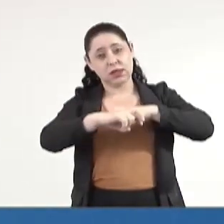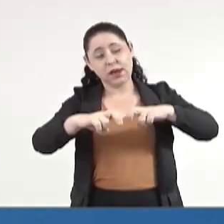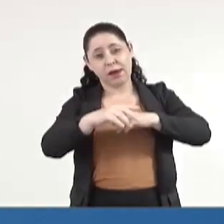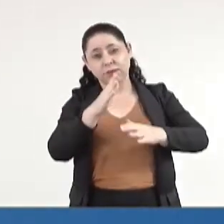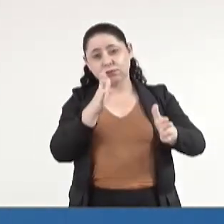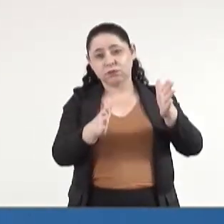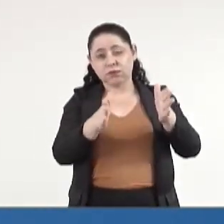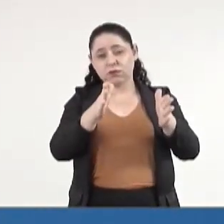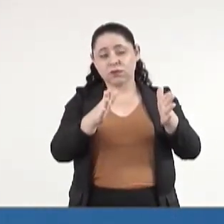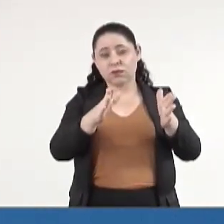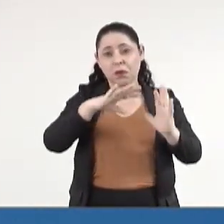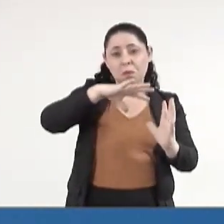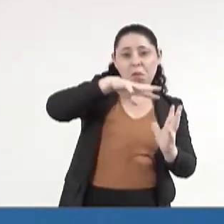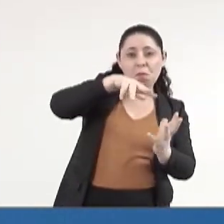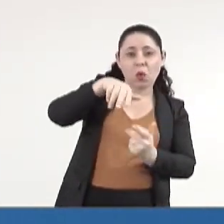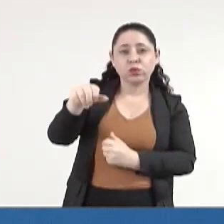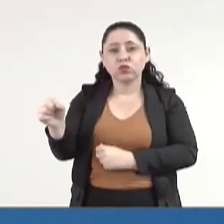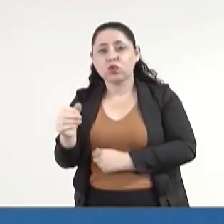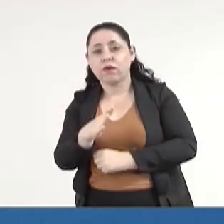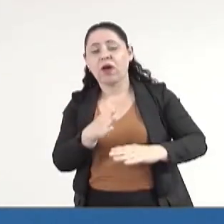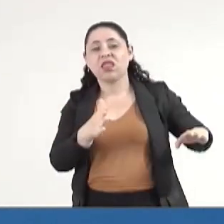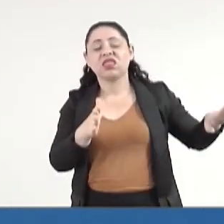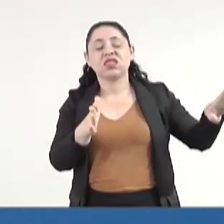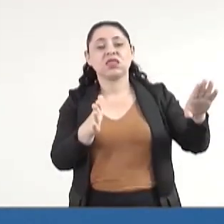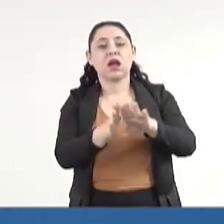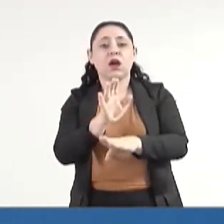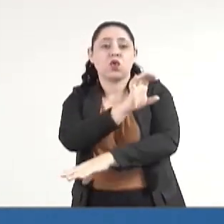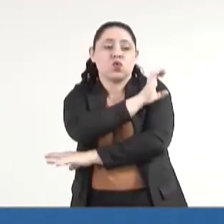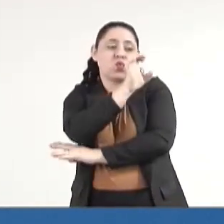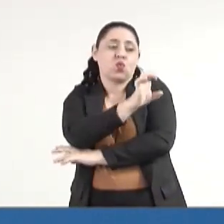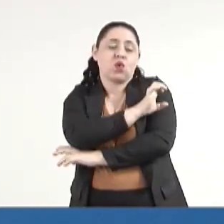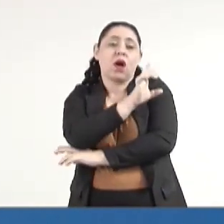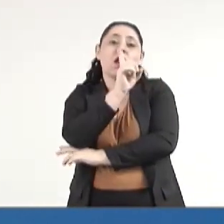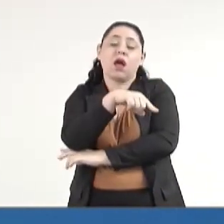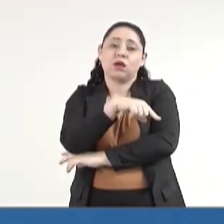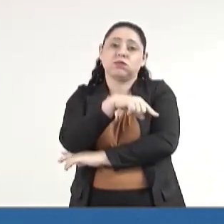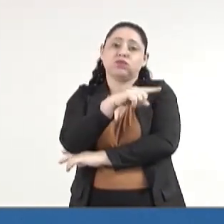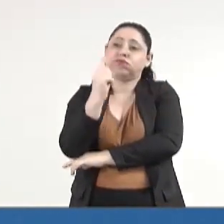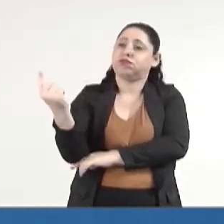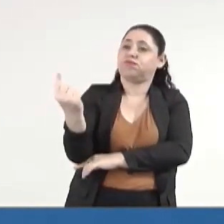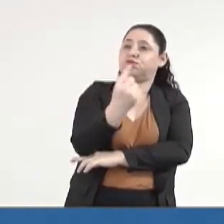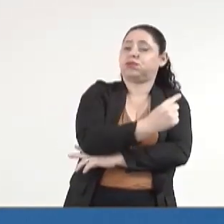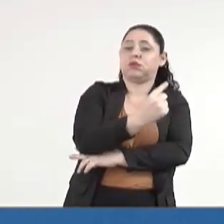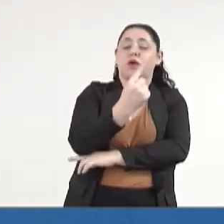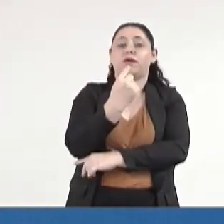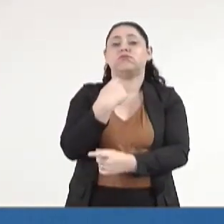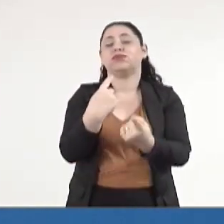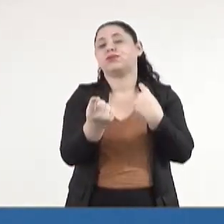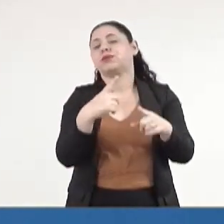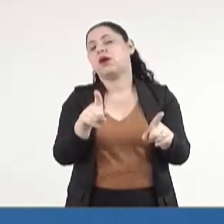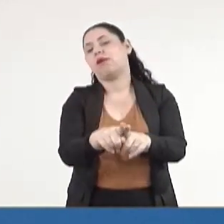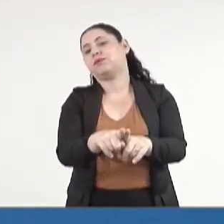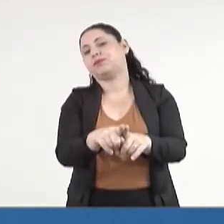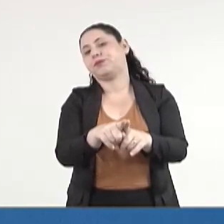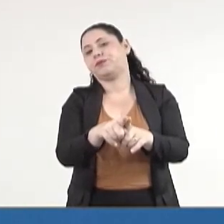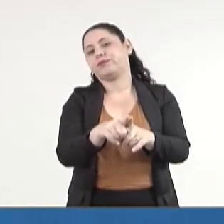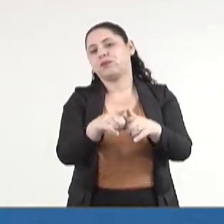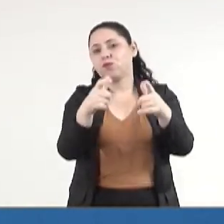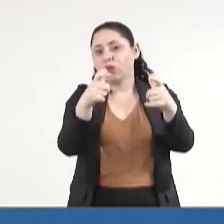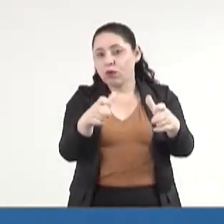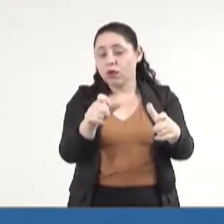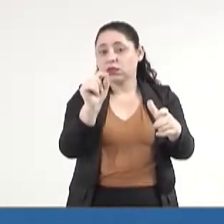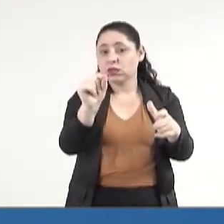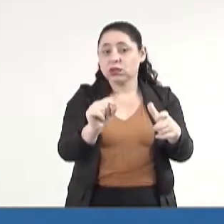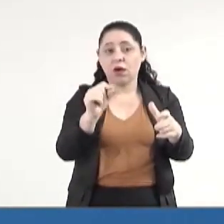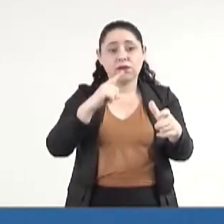trecho de Mundo Novo a Eldorado, de Eldorado a Mundo Novo, de Mundo Novo a Eldorado, que nós temos